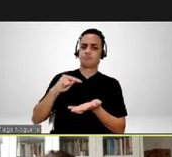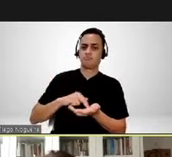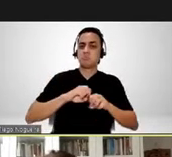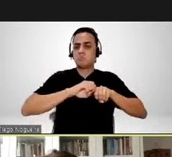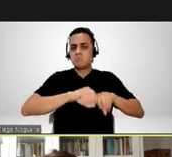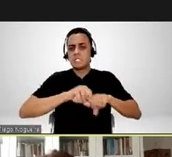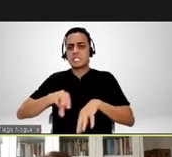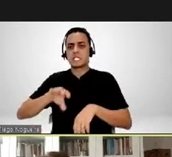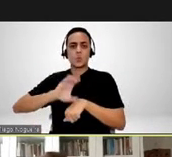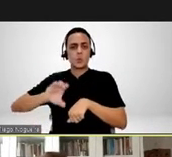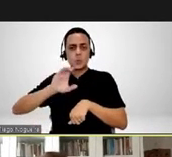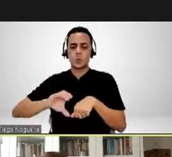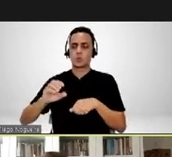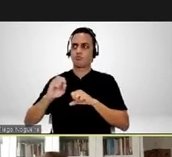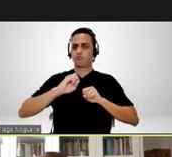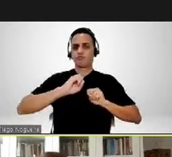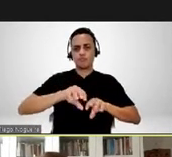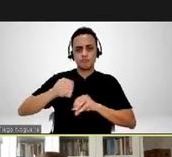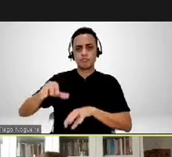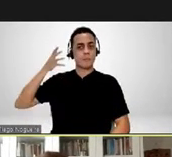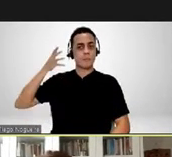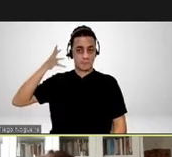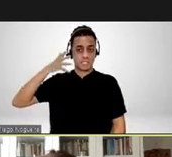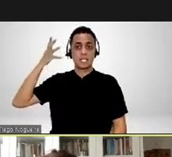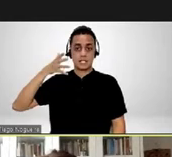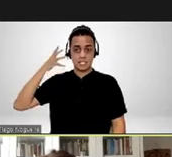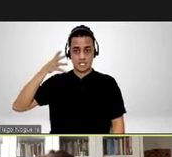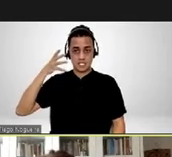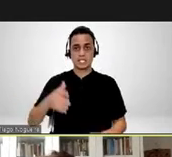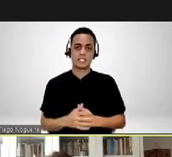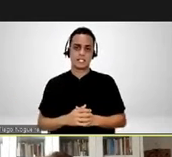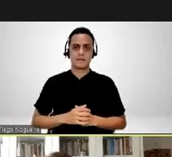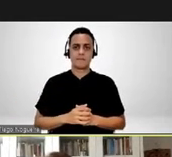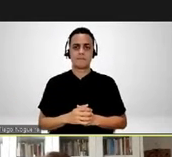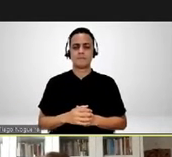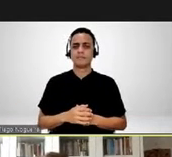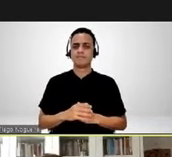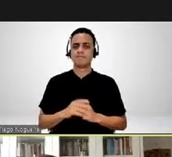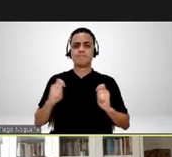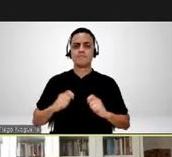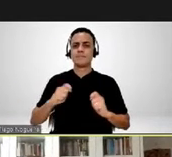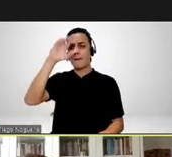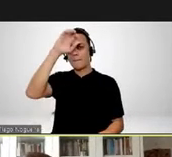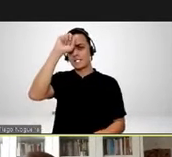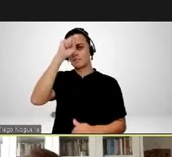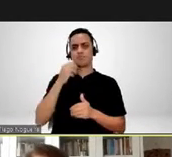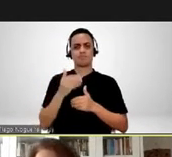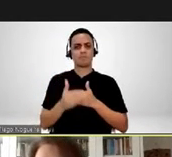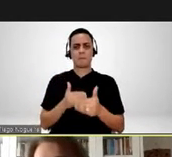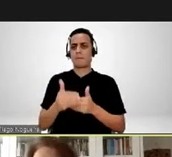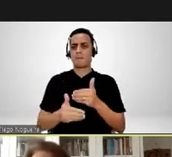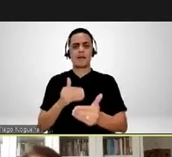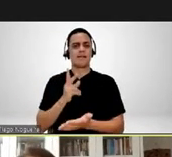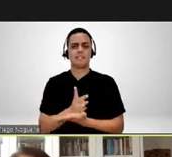suas palestras, né? E como era um aprendizado constante que esse